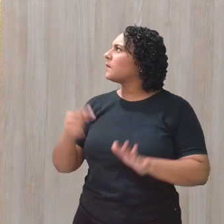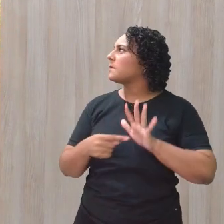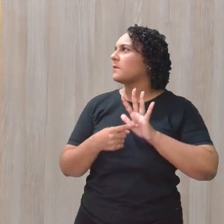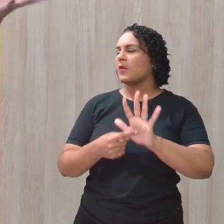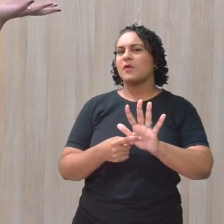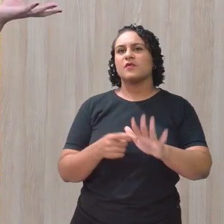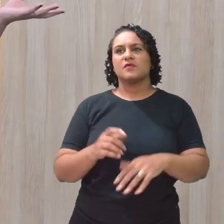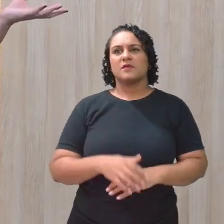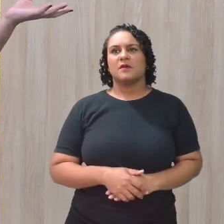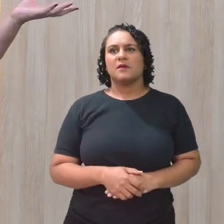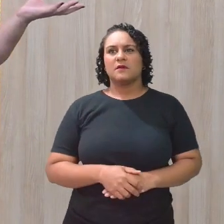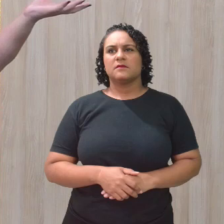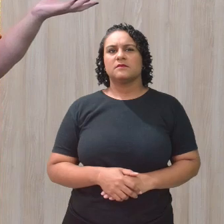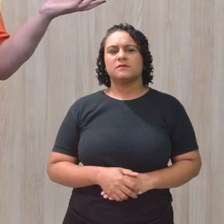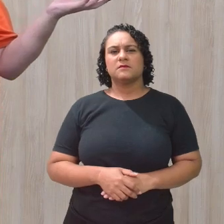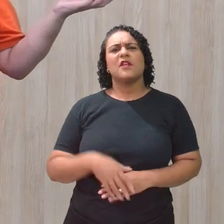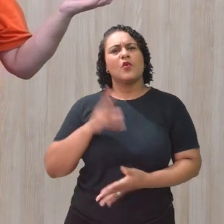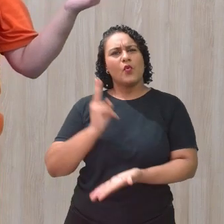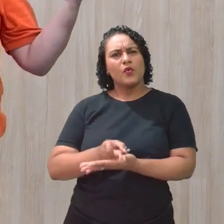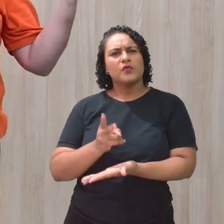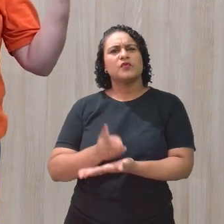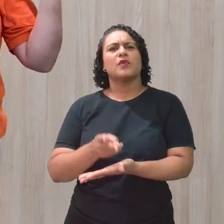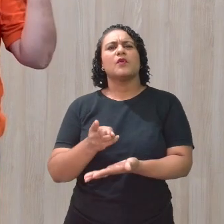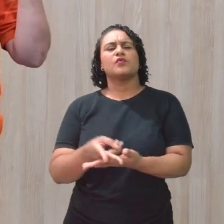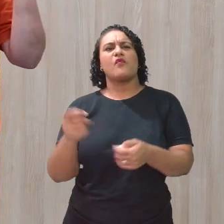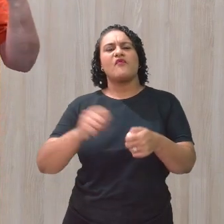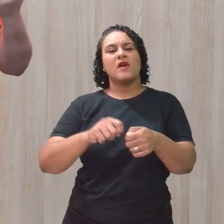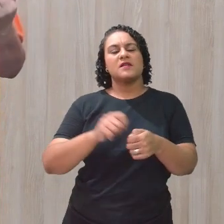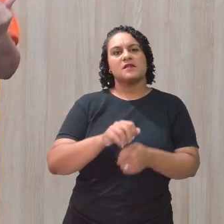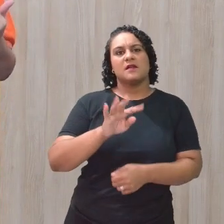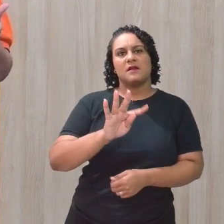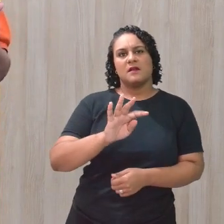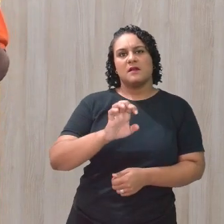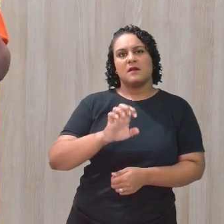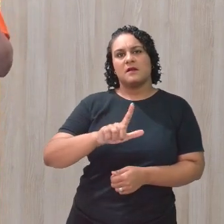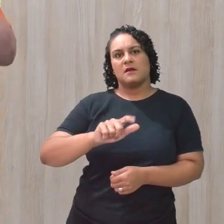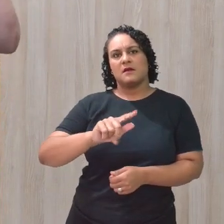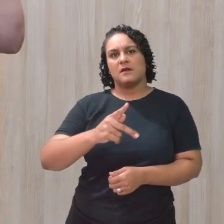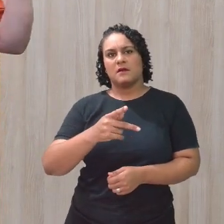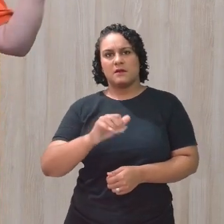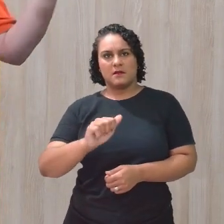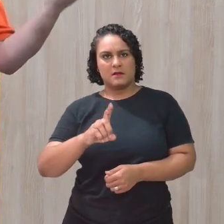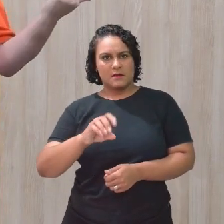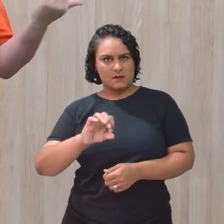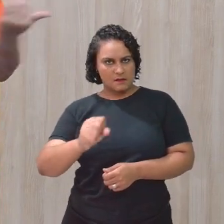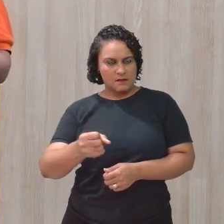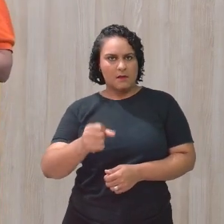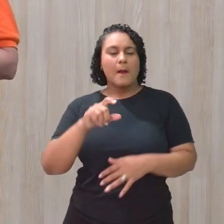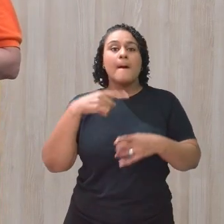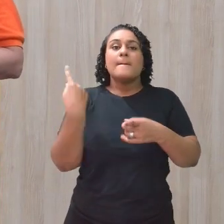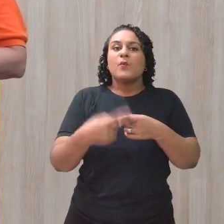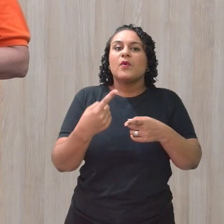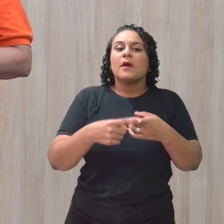vão fazendo telhados? Porque cada variação vai, né,